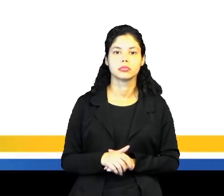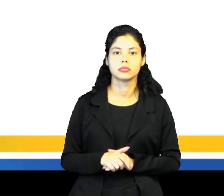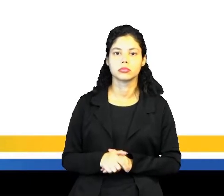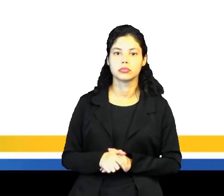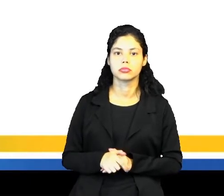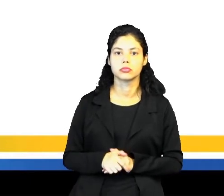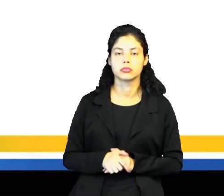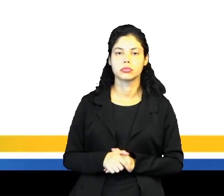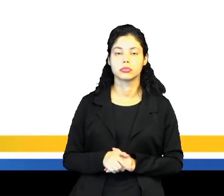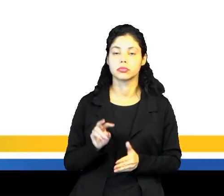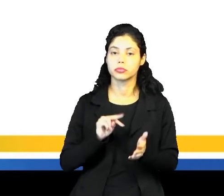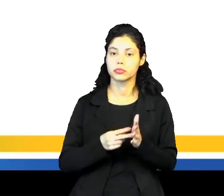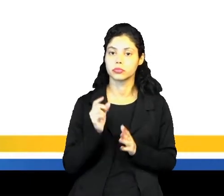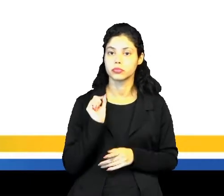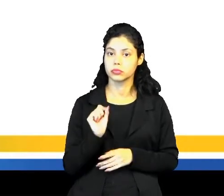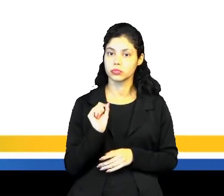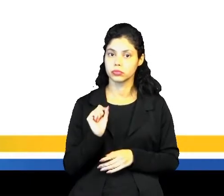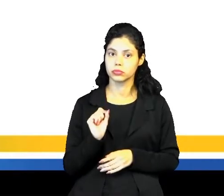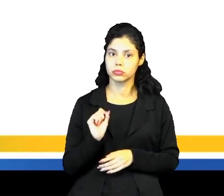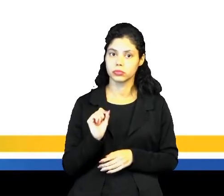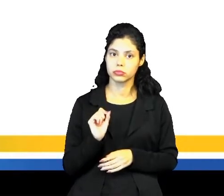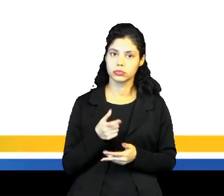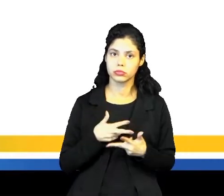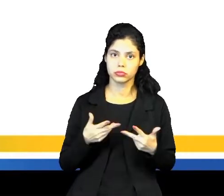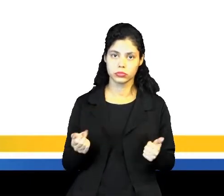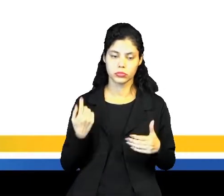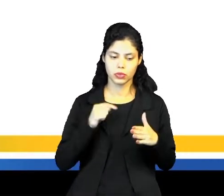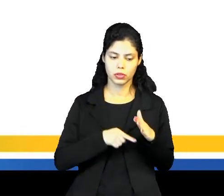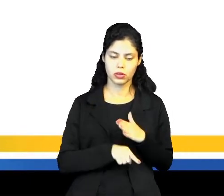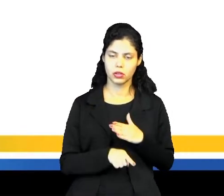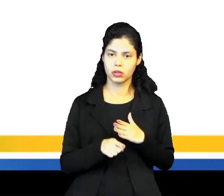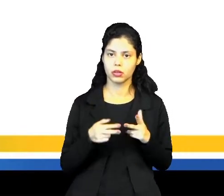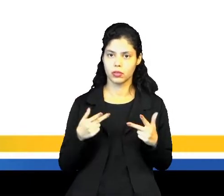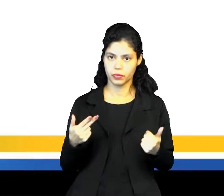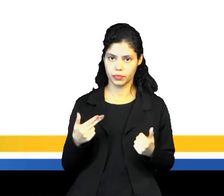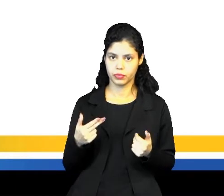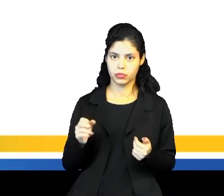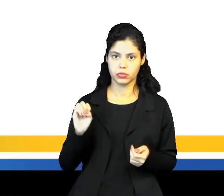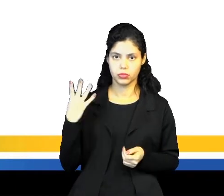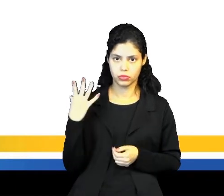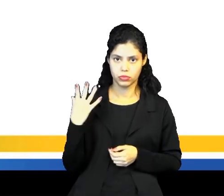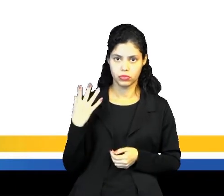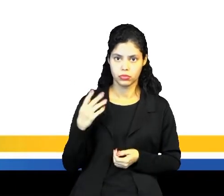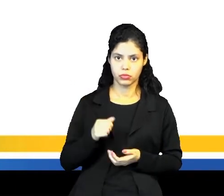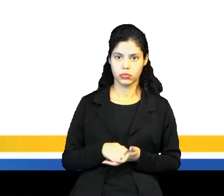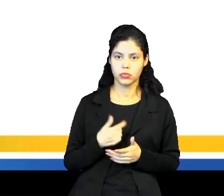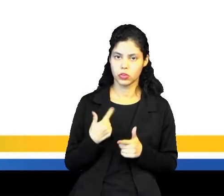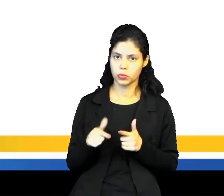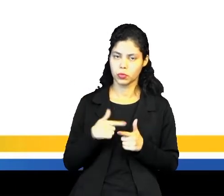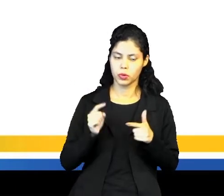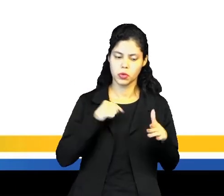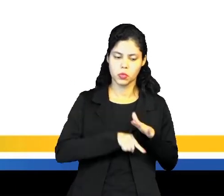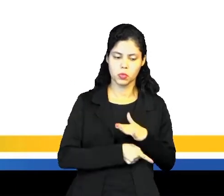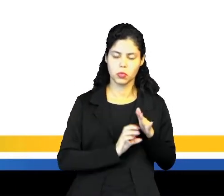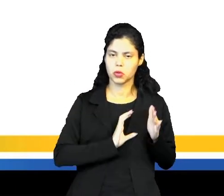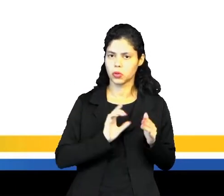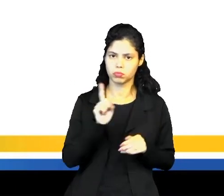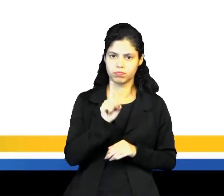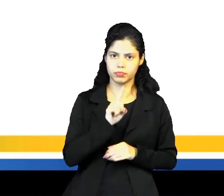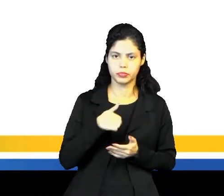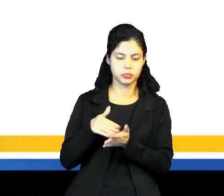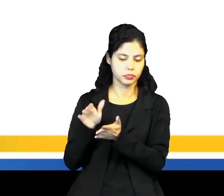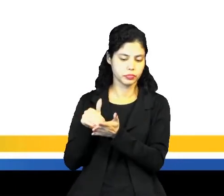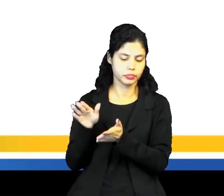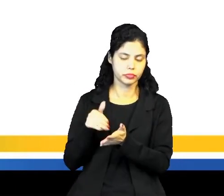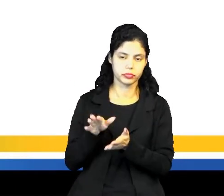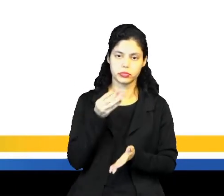Inoxidável de coração quer dizer que ele não leva muitas coisas para o coração, né? As coisas que o atingem, ele prefere não levar para o coração,